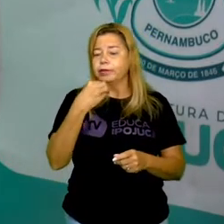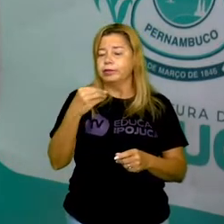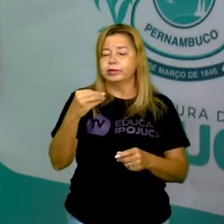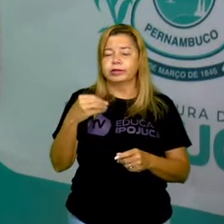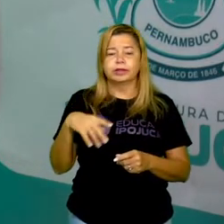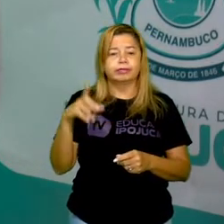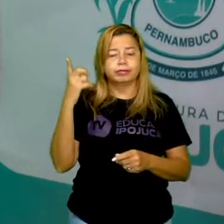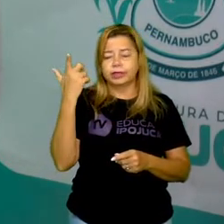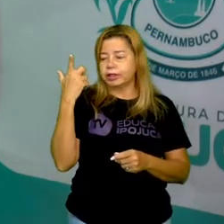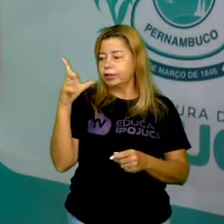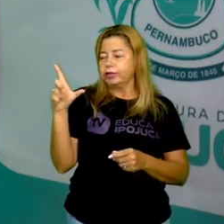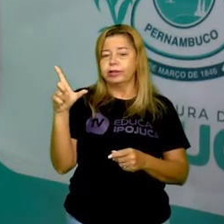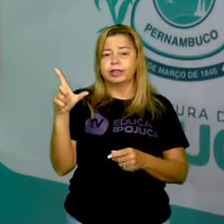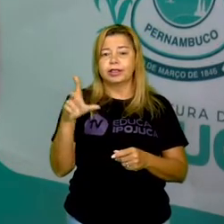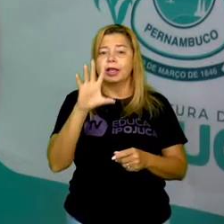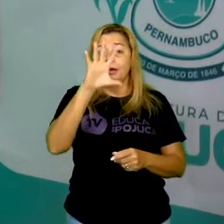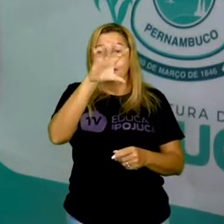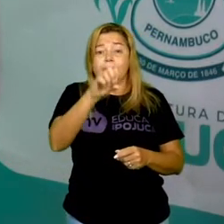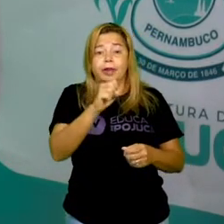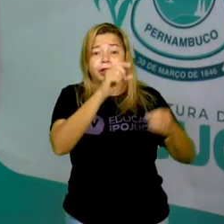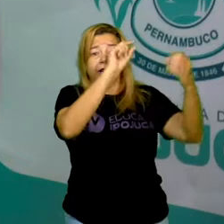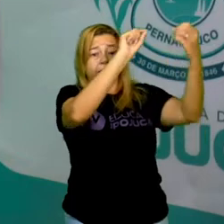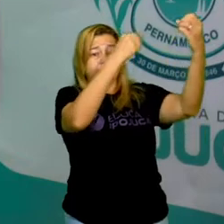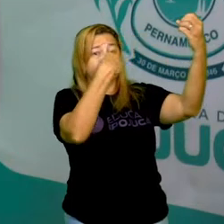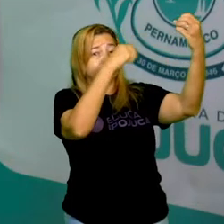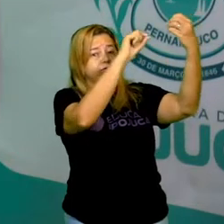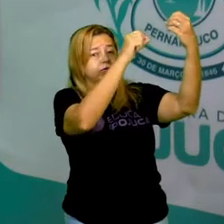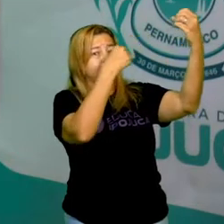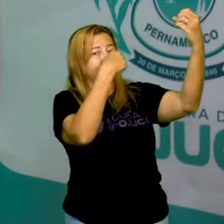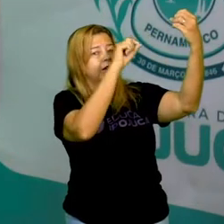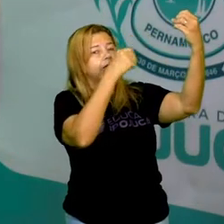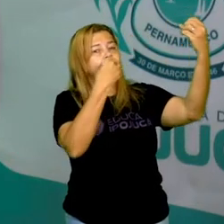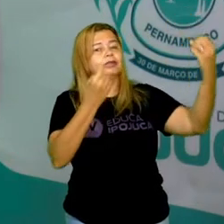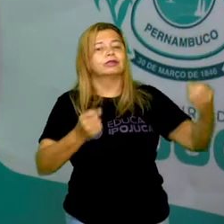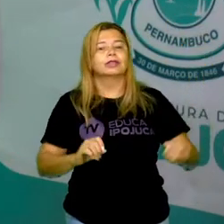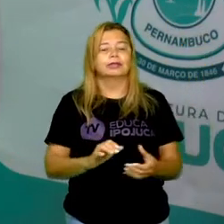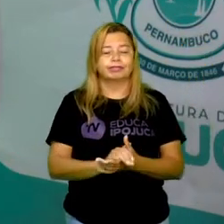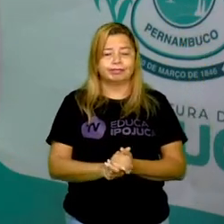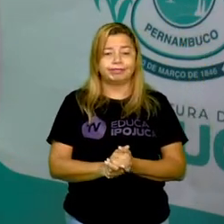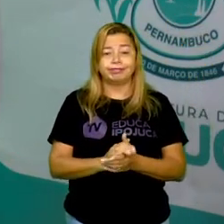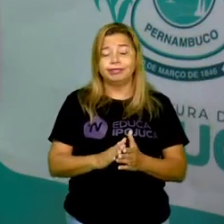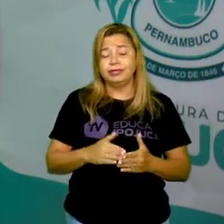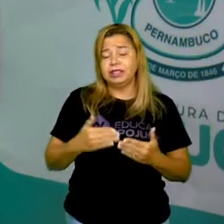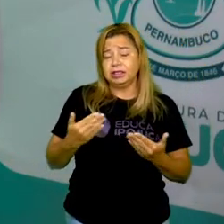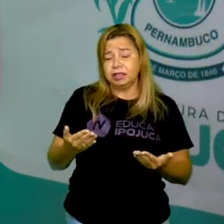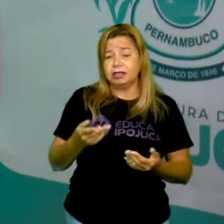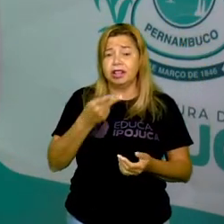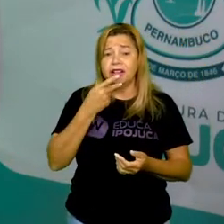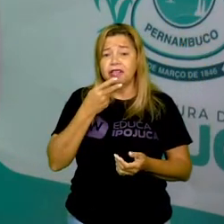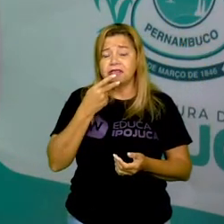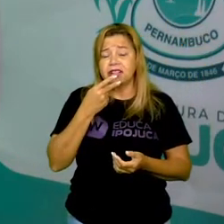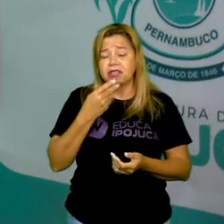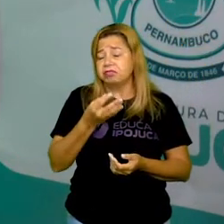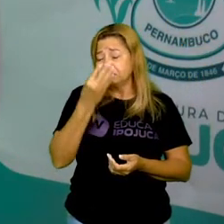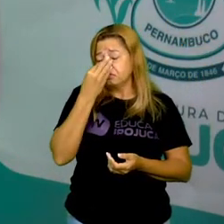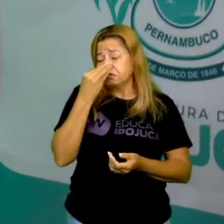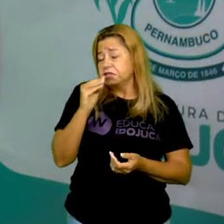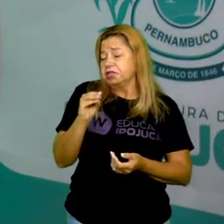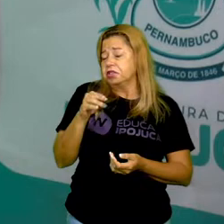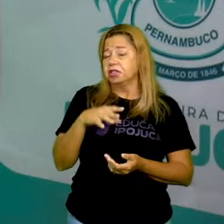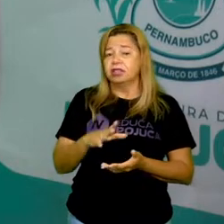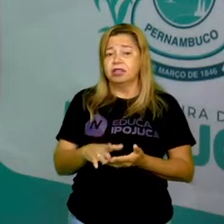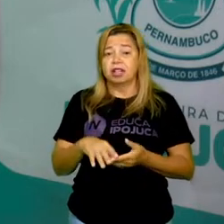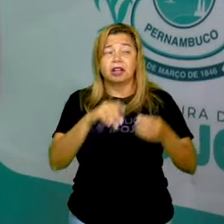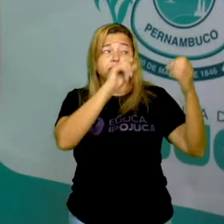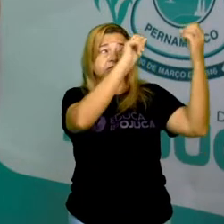impossível, inalcançável para ela ter acesso àquelas uvas. Dizendo isso, ela disse: Eu também não queria mesmo. Quantas